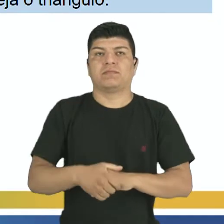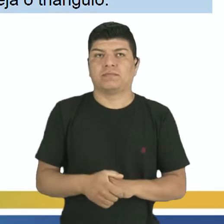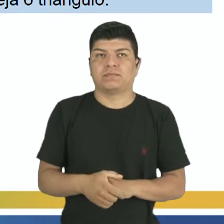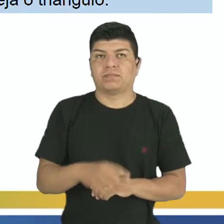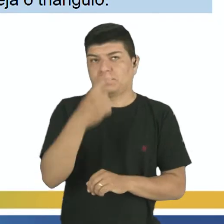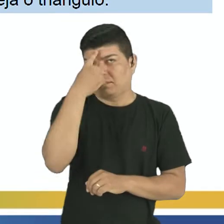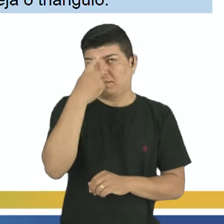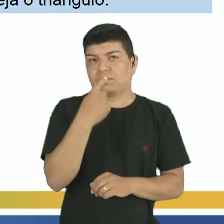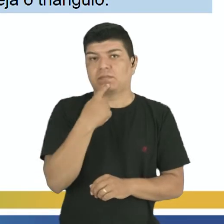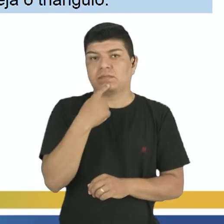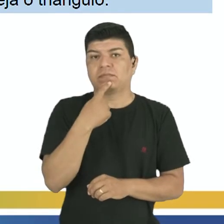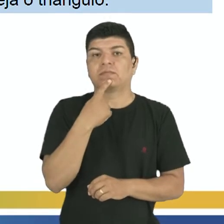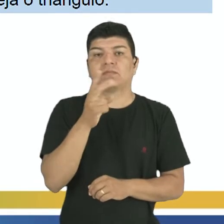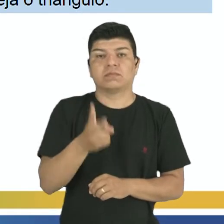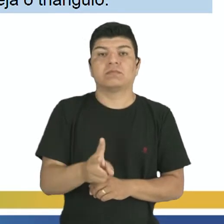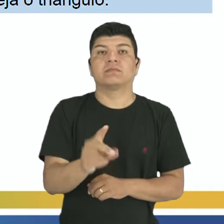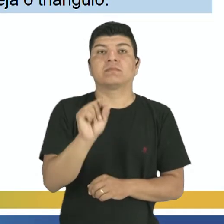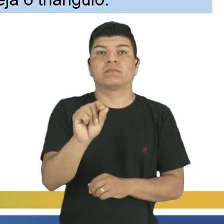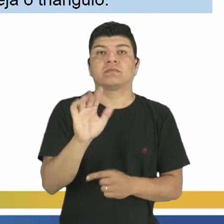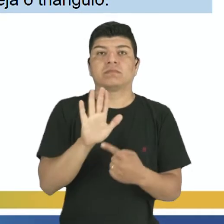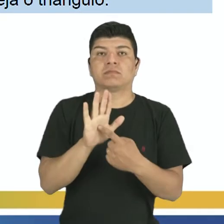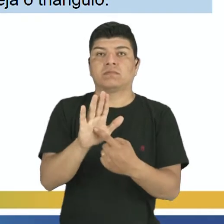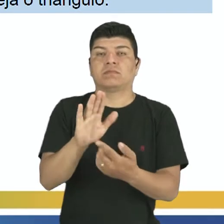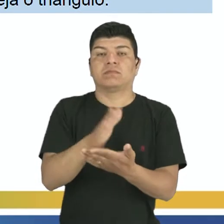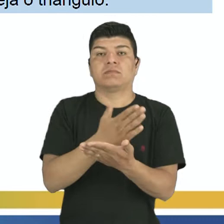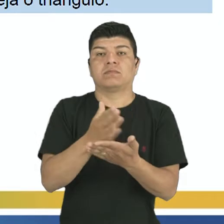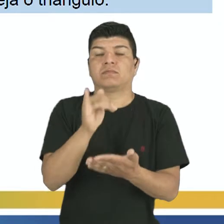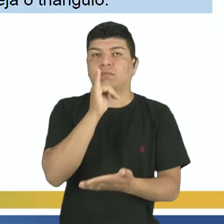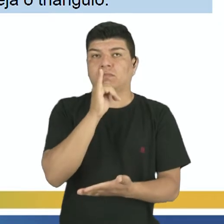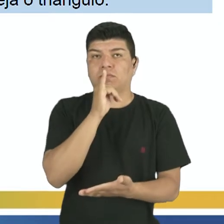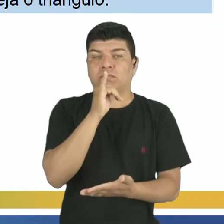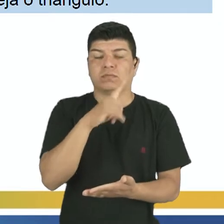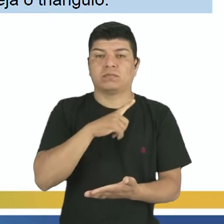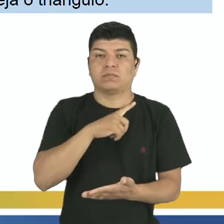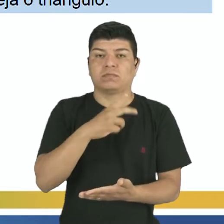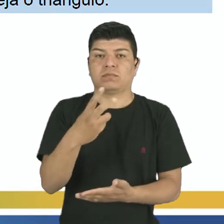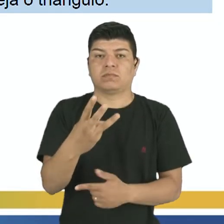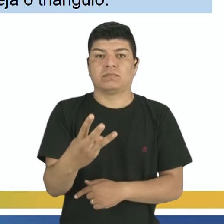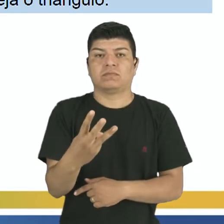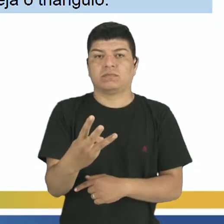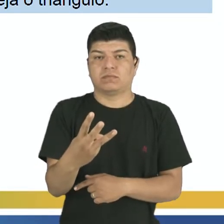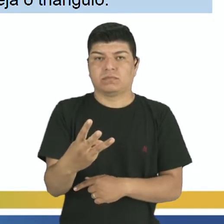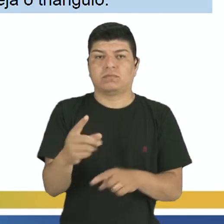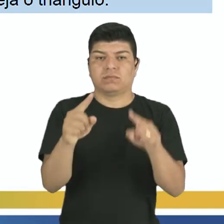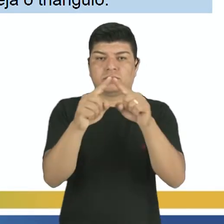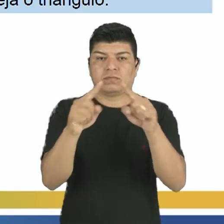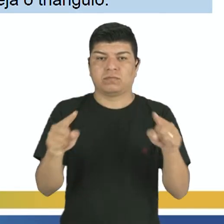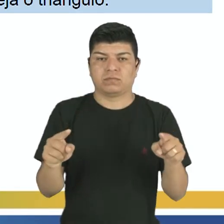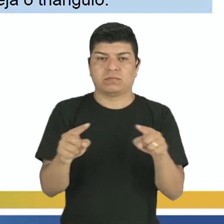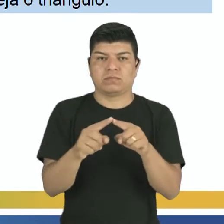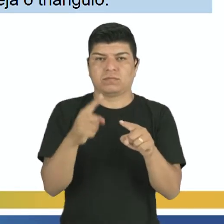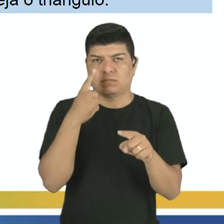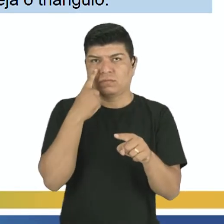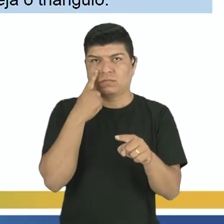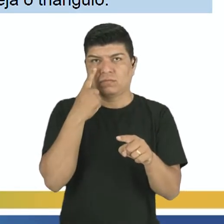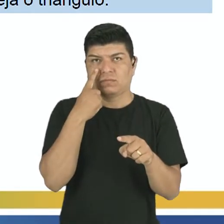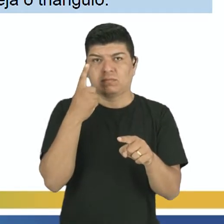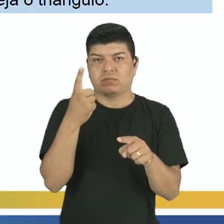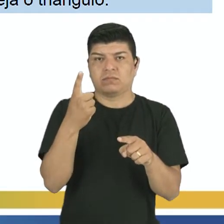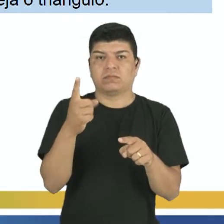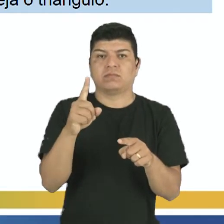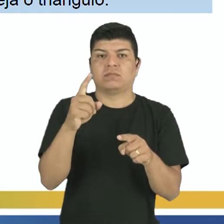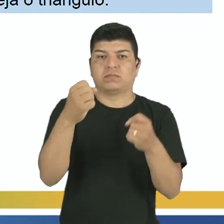seguir mostra alguns exemplos de triângulos. Então nós temos aí, ó, nós temos 3 triângulos, né? Repare que são, né, de